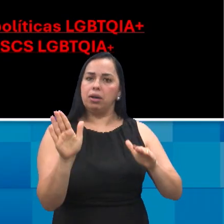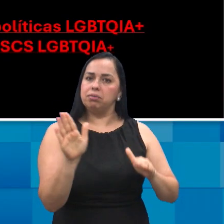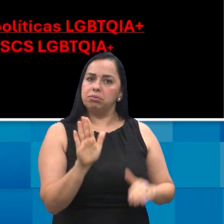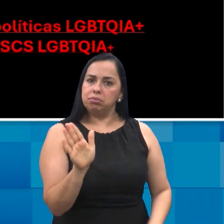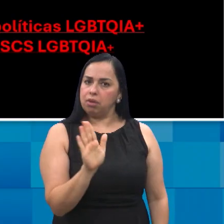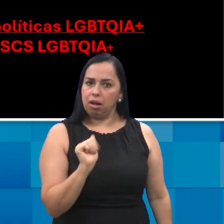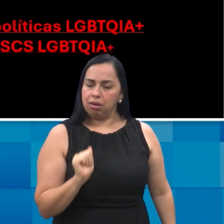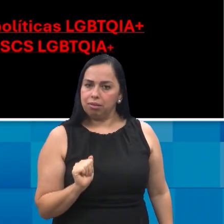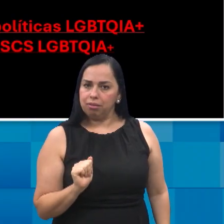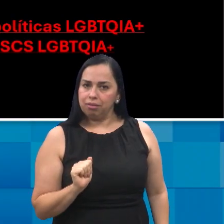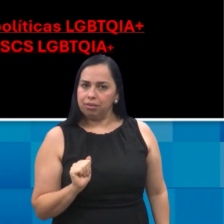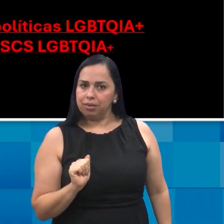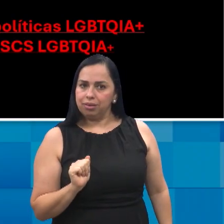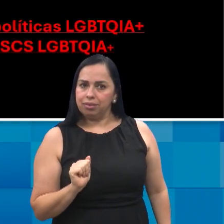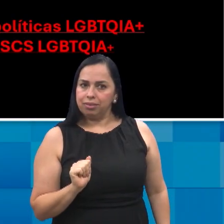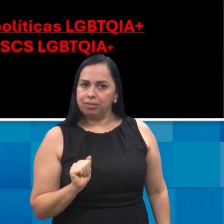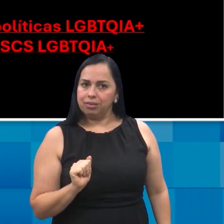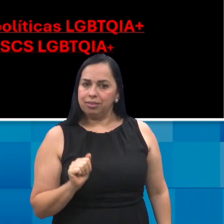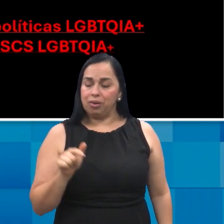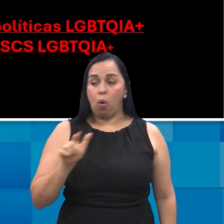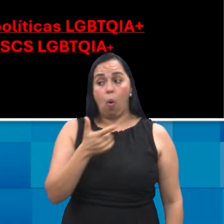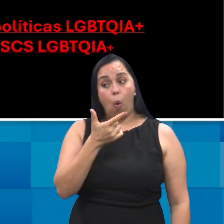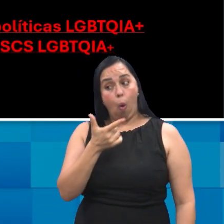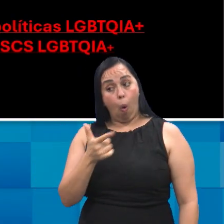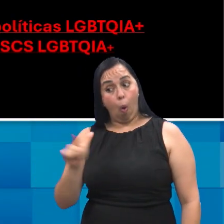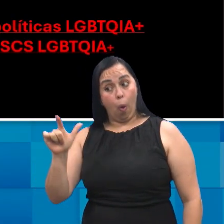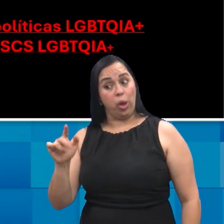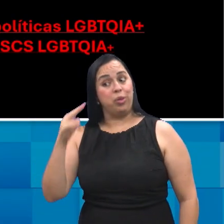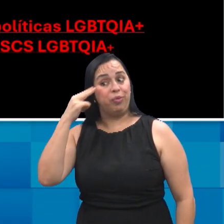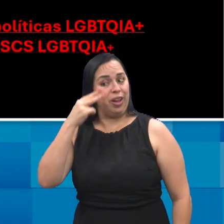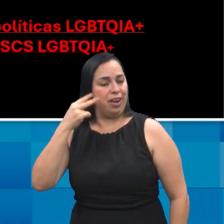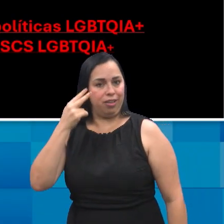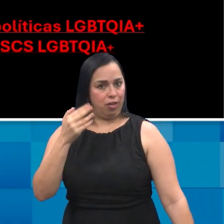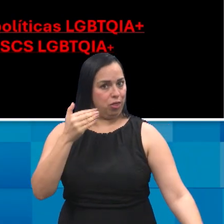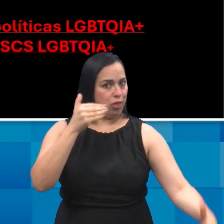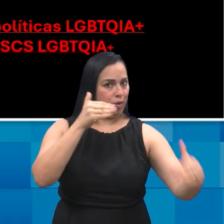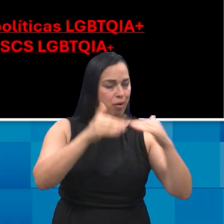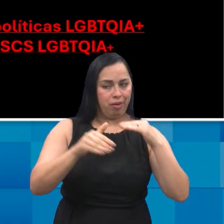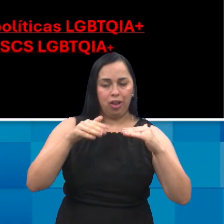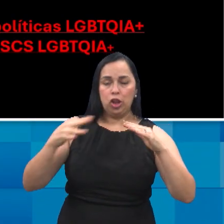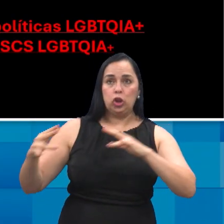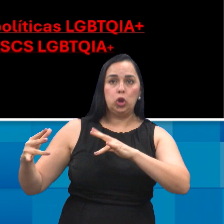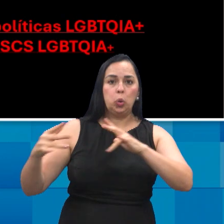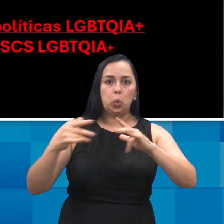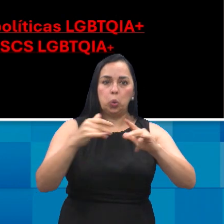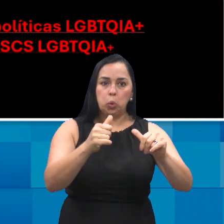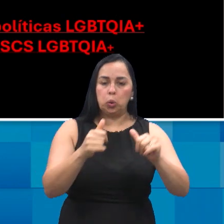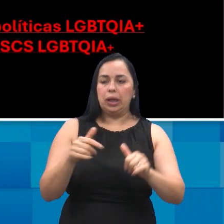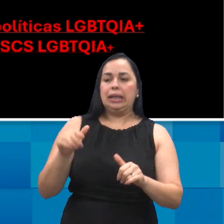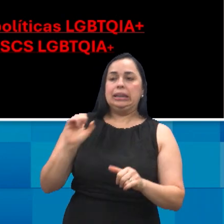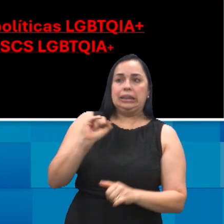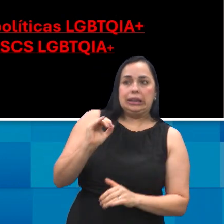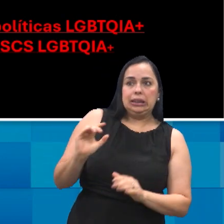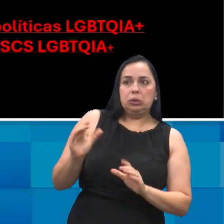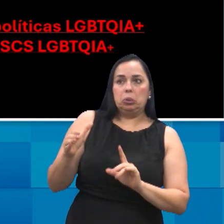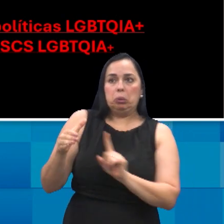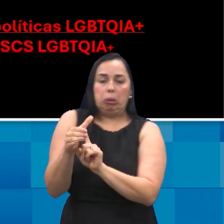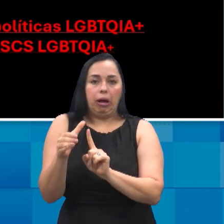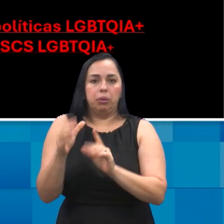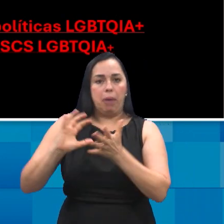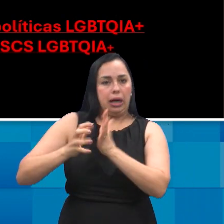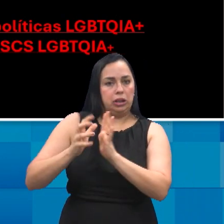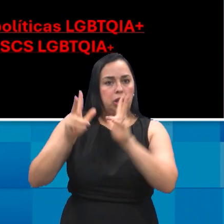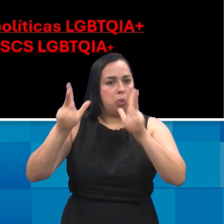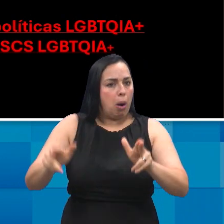do vereador. Quem faz isso são outros parlamentares que votam contra tudo, quando não é do mesmo partido ou quando é da oposição.